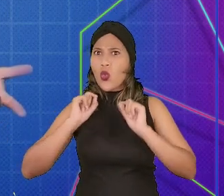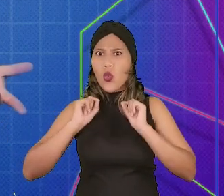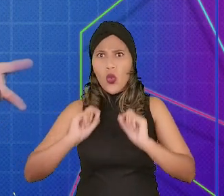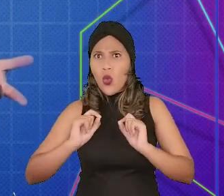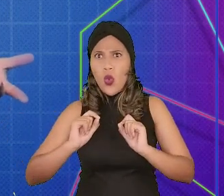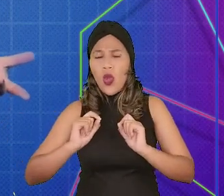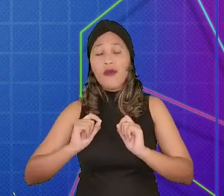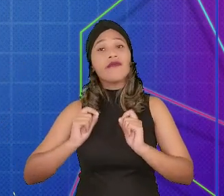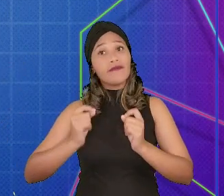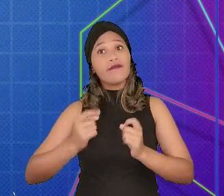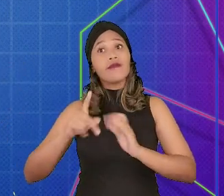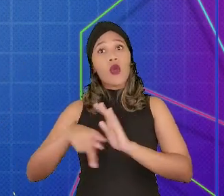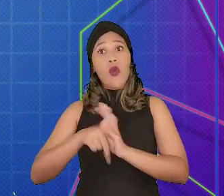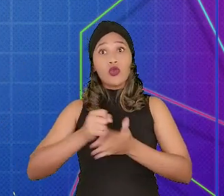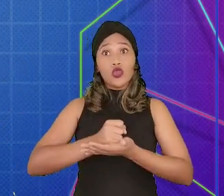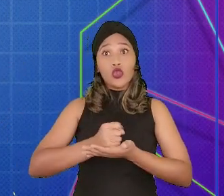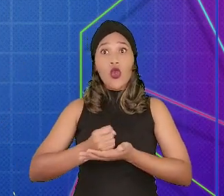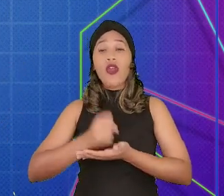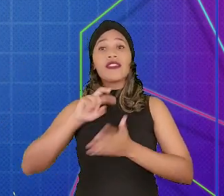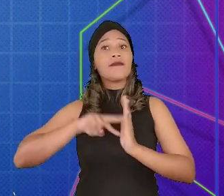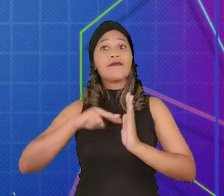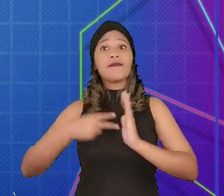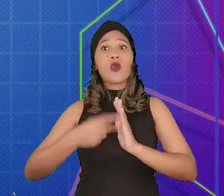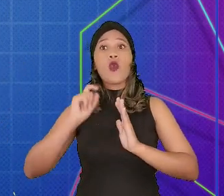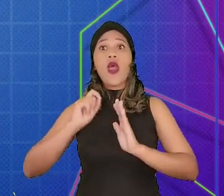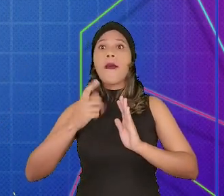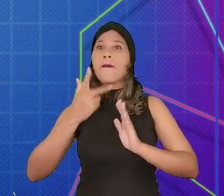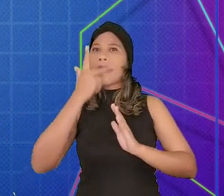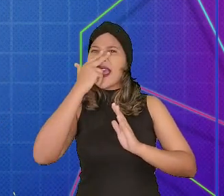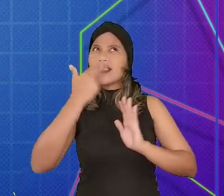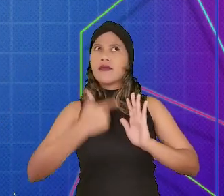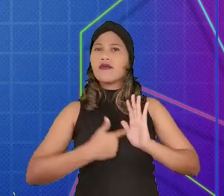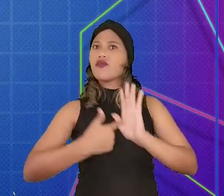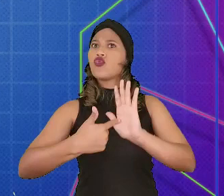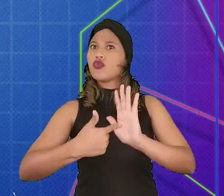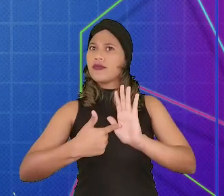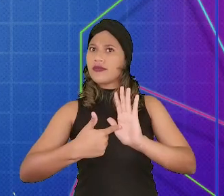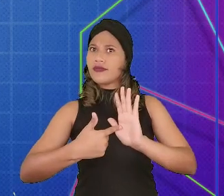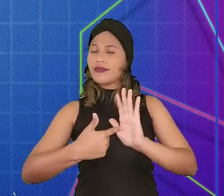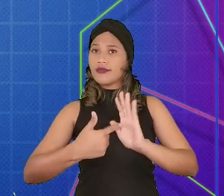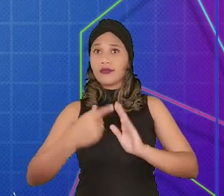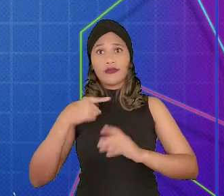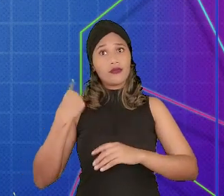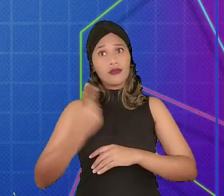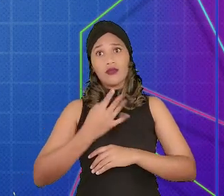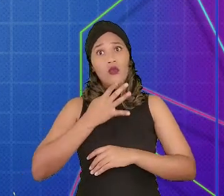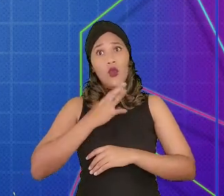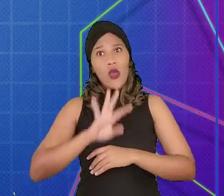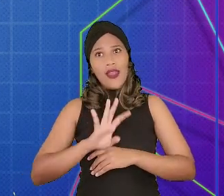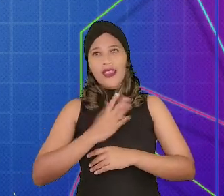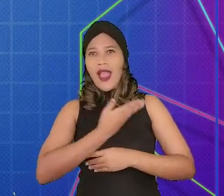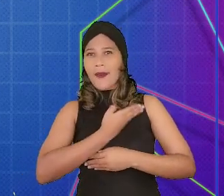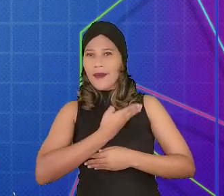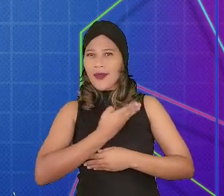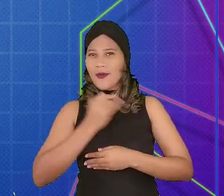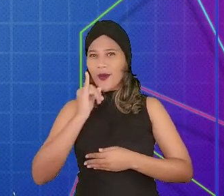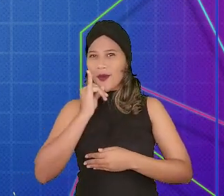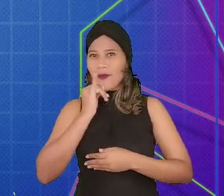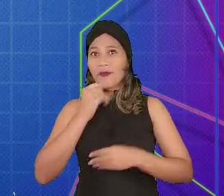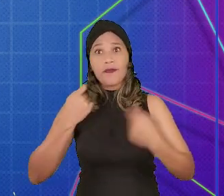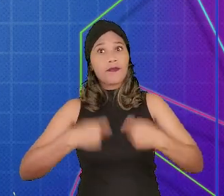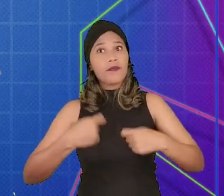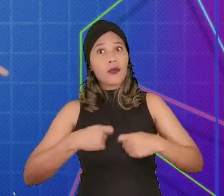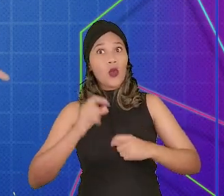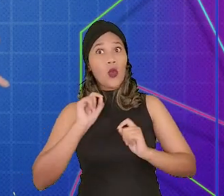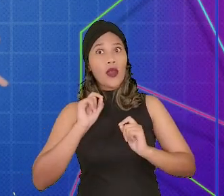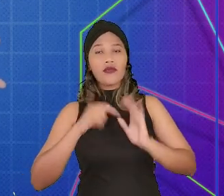um projeto? O projeto de jogo é como se fosse uma carta de apresentação do seu game. Quando a gente não conhece um amigo ou uma amiga,